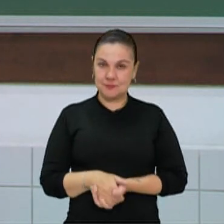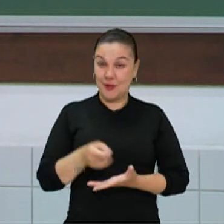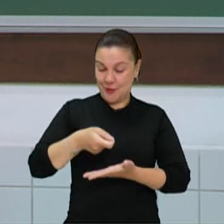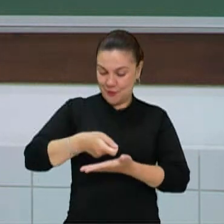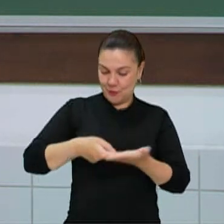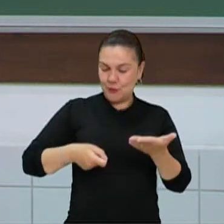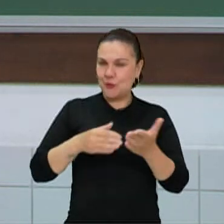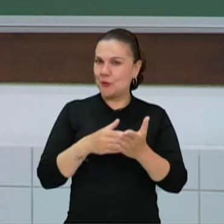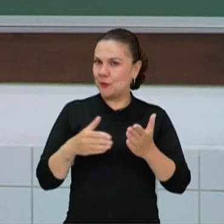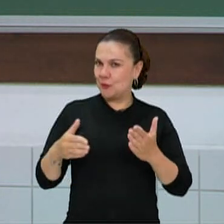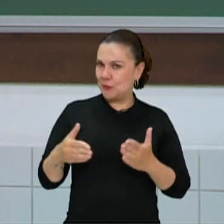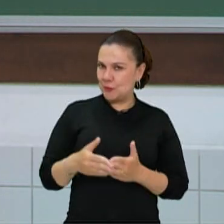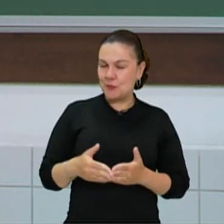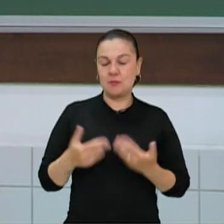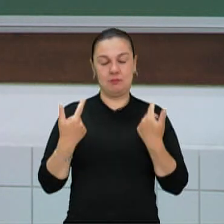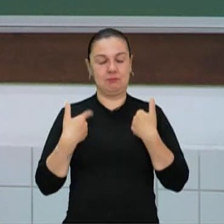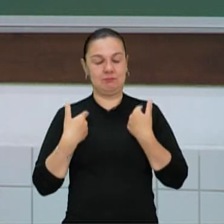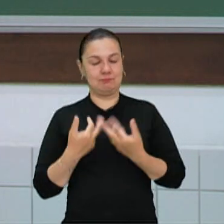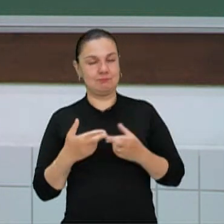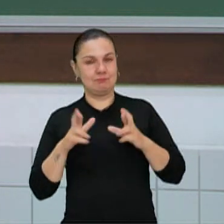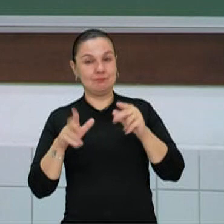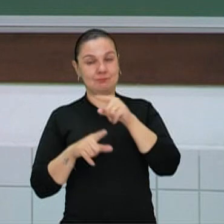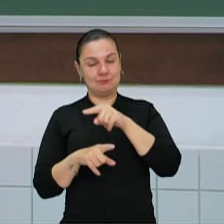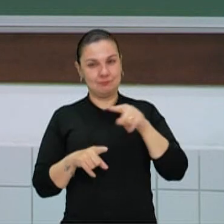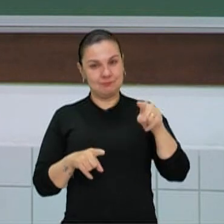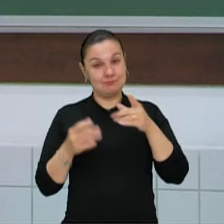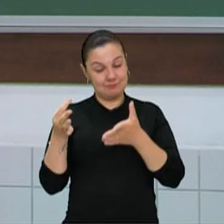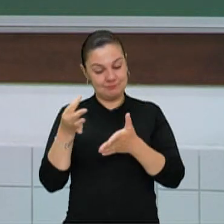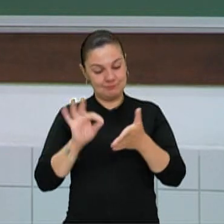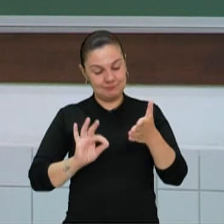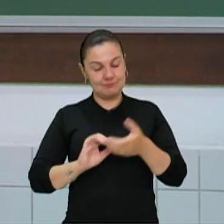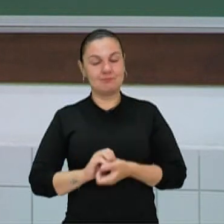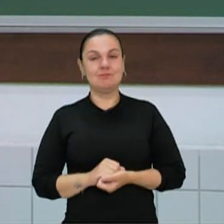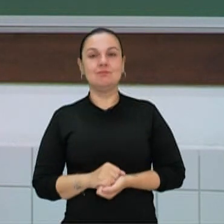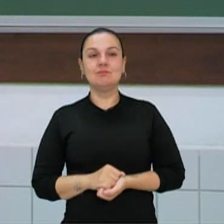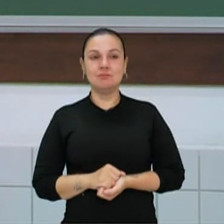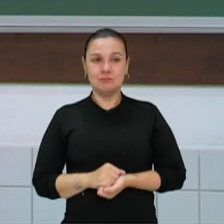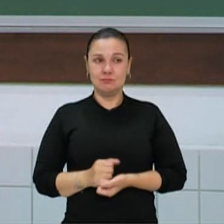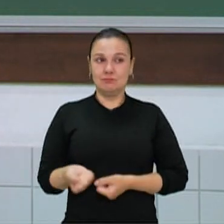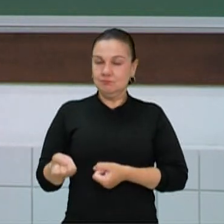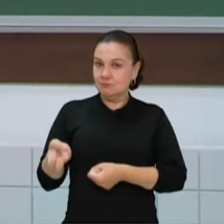tudo anotadinho. Espero que tenha acertado, tá?